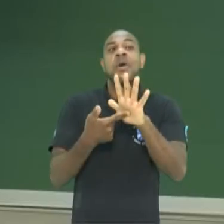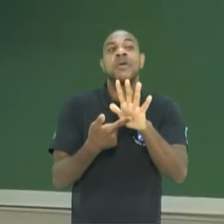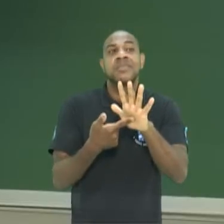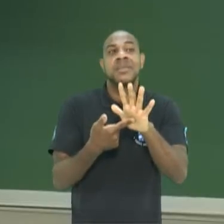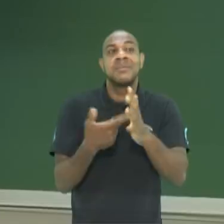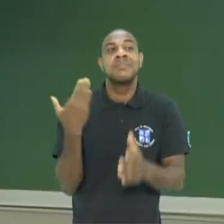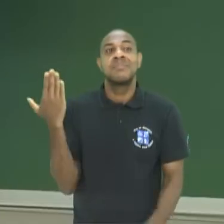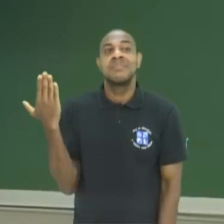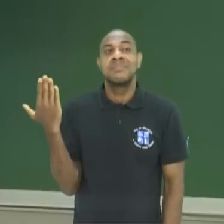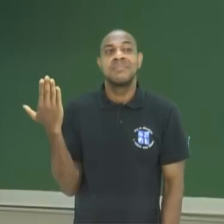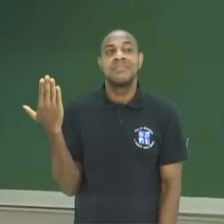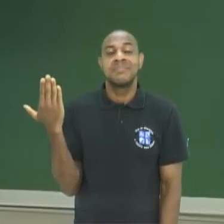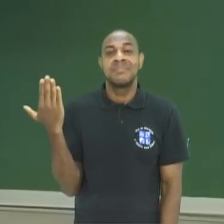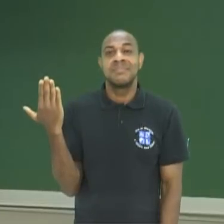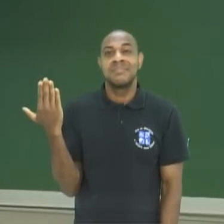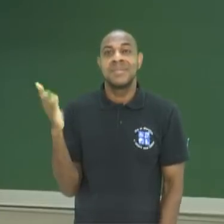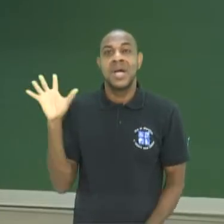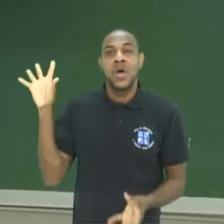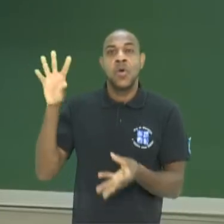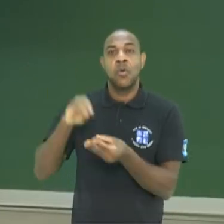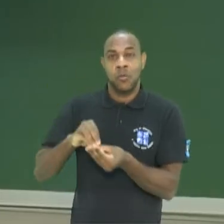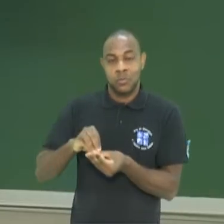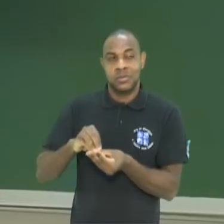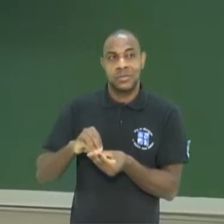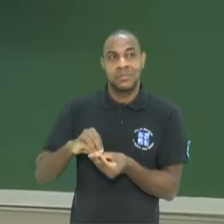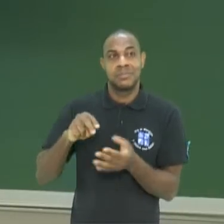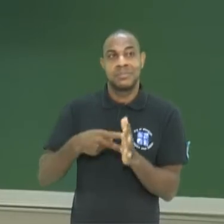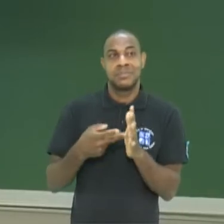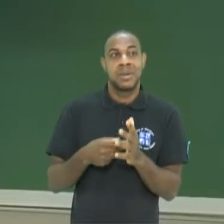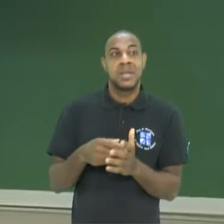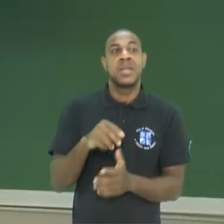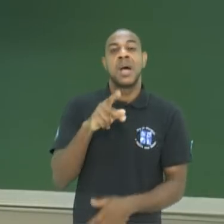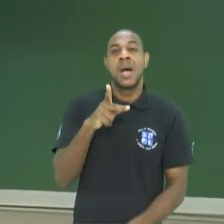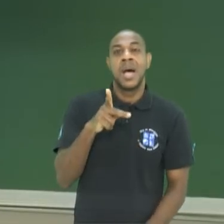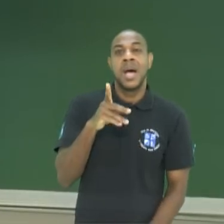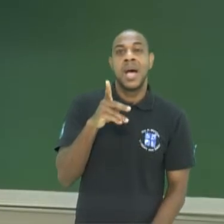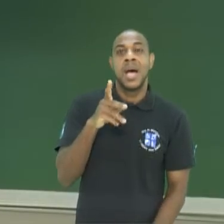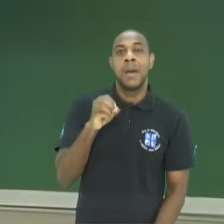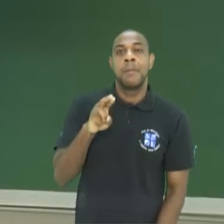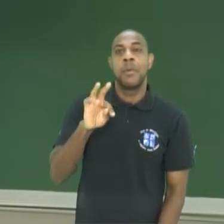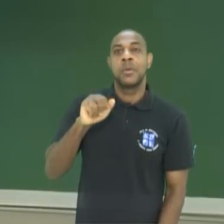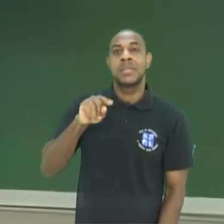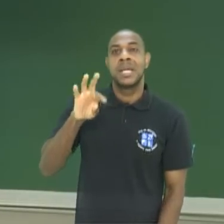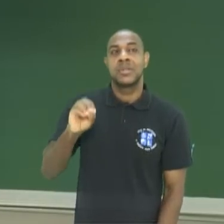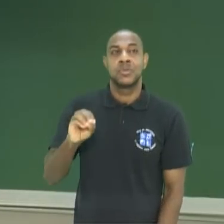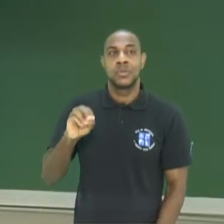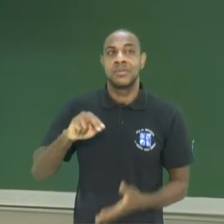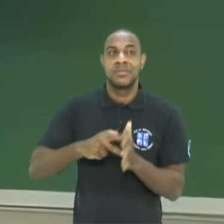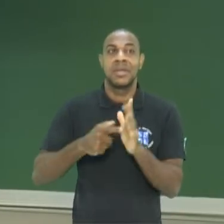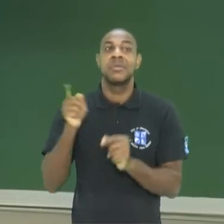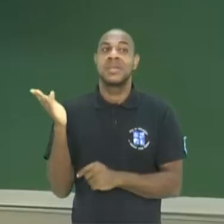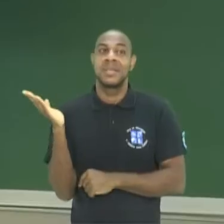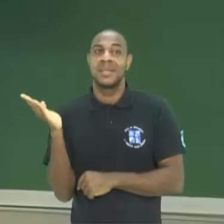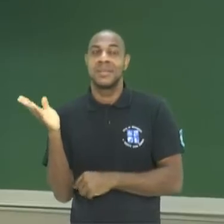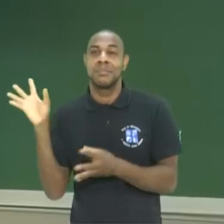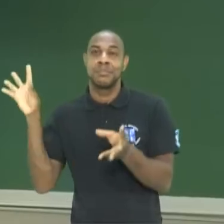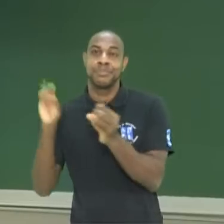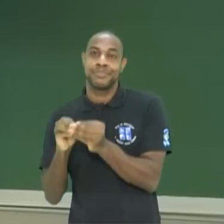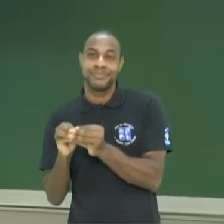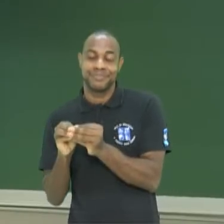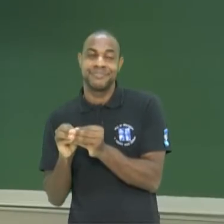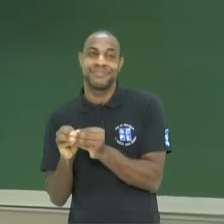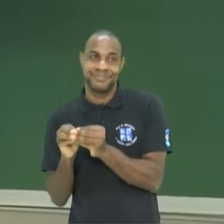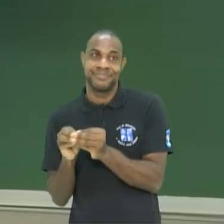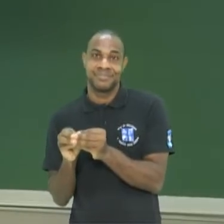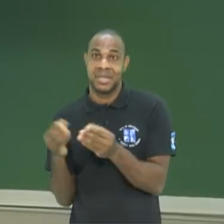um sentido de conclusão. Então, a palavra portanto, ela possui esse sentido de conclusão,